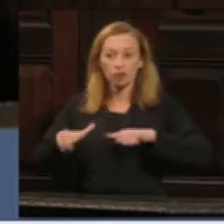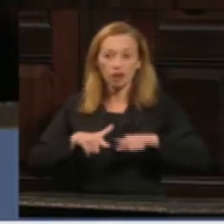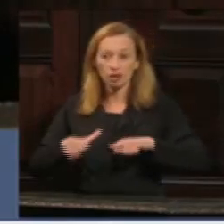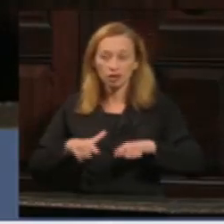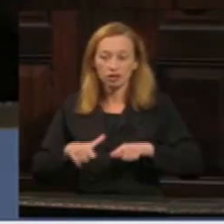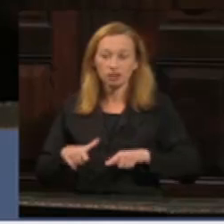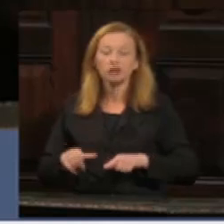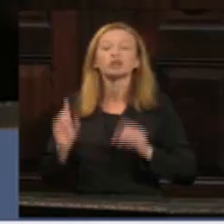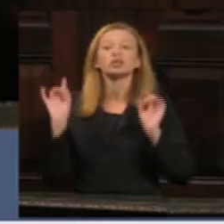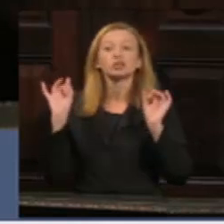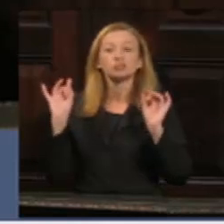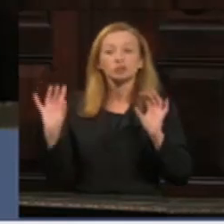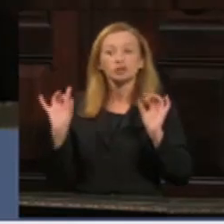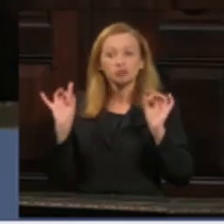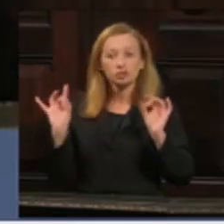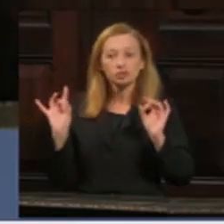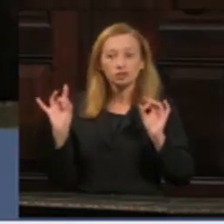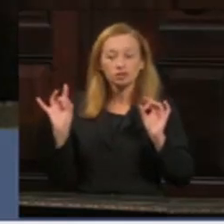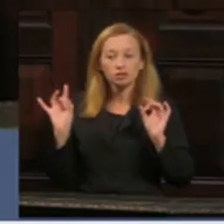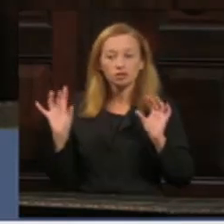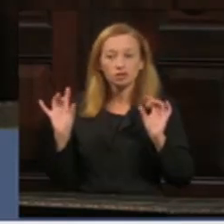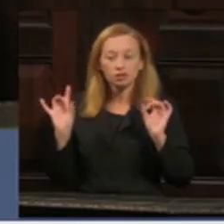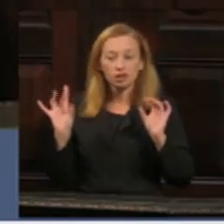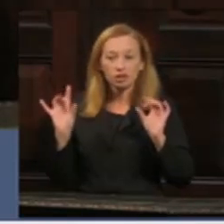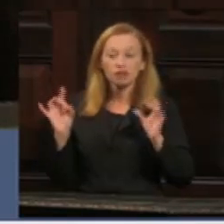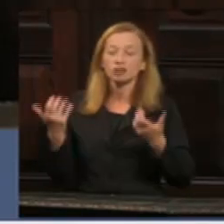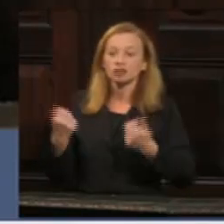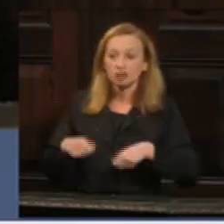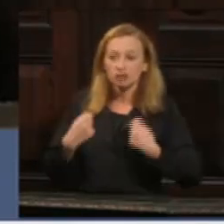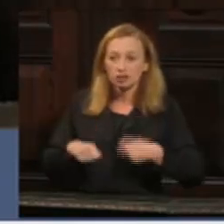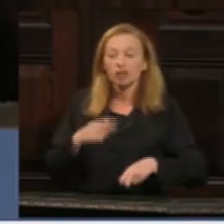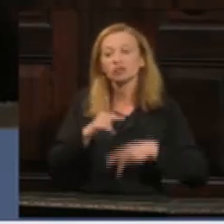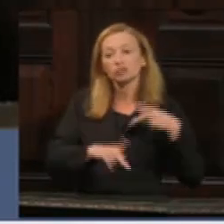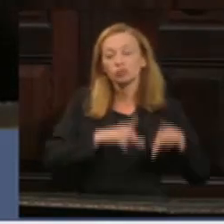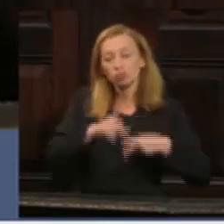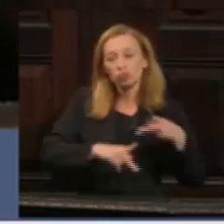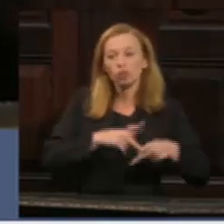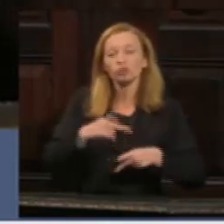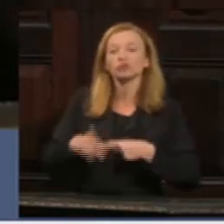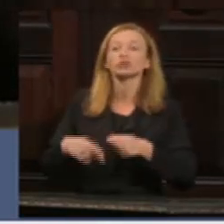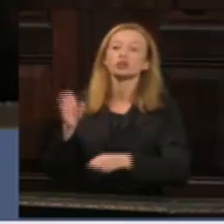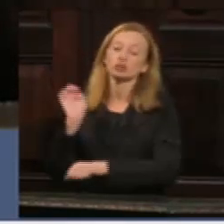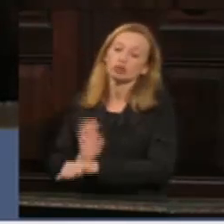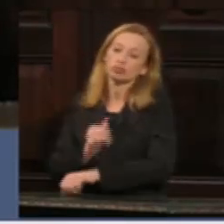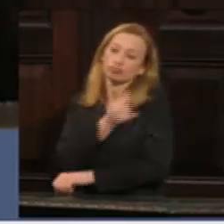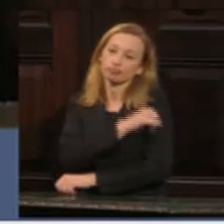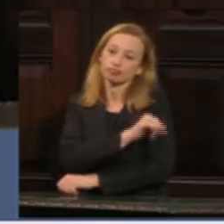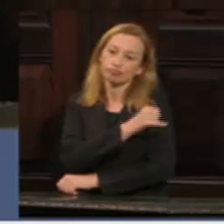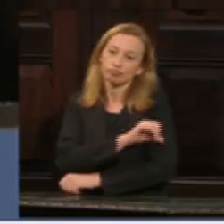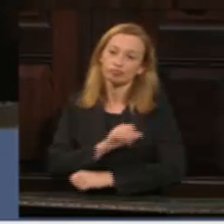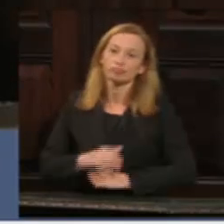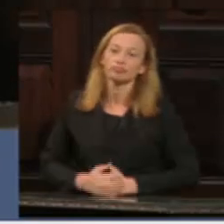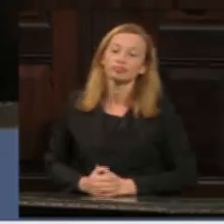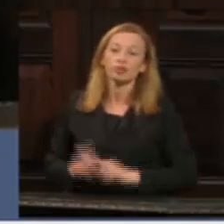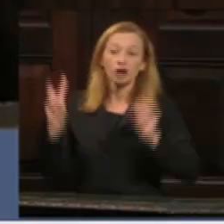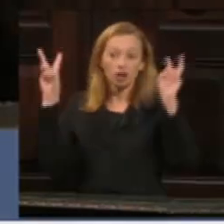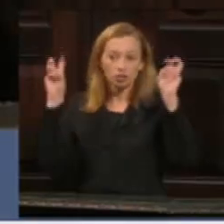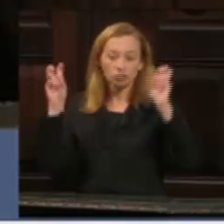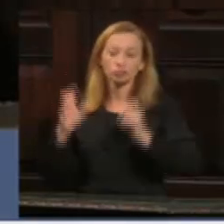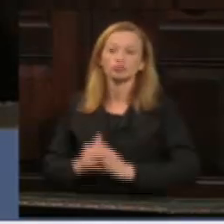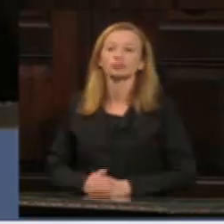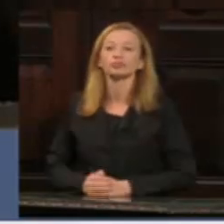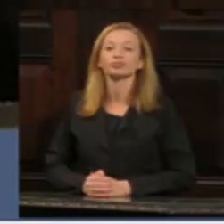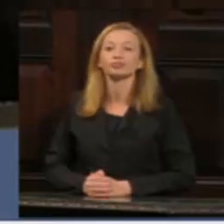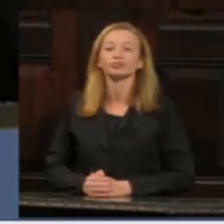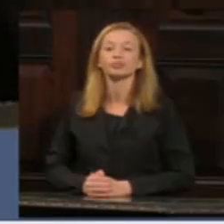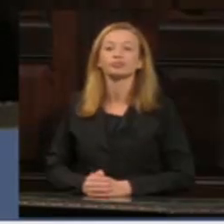principais necessidades do cidadão do estado do Rio de Janeiro, assumo com